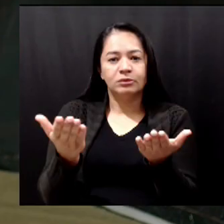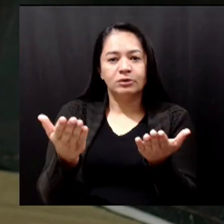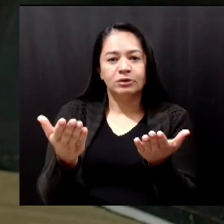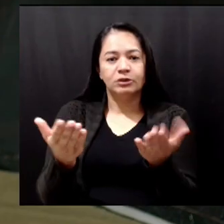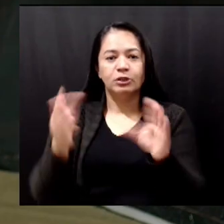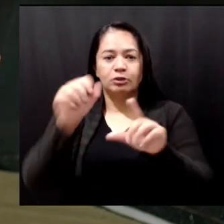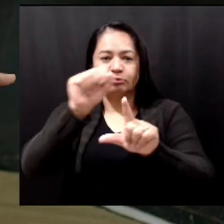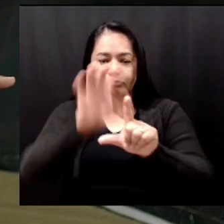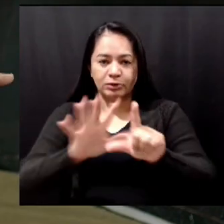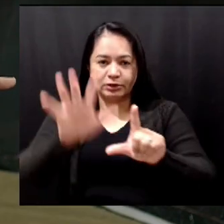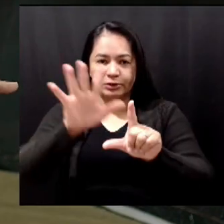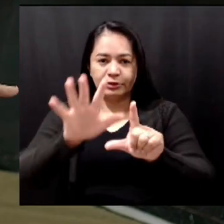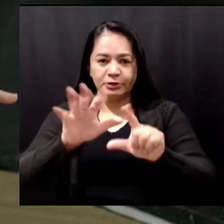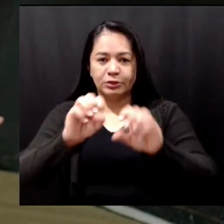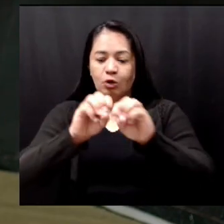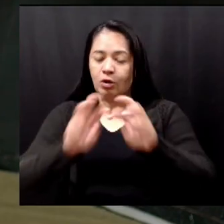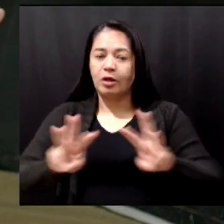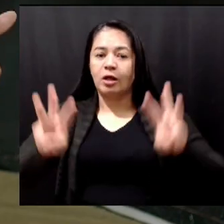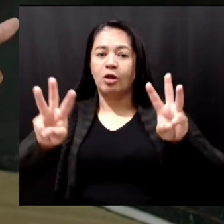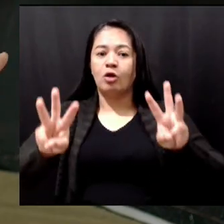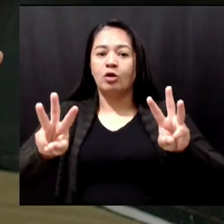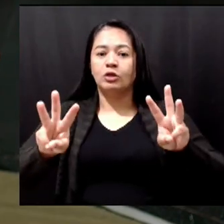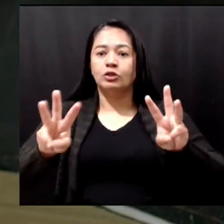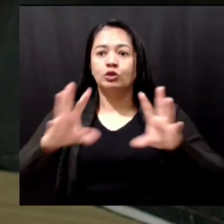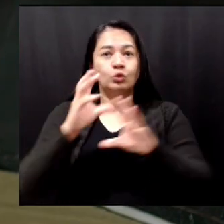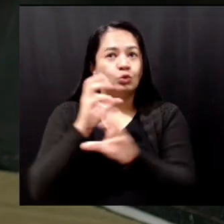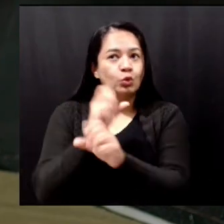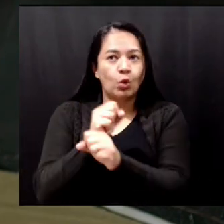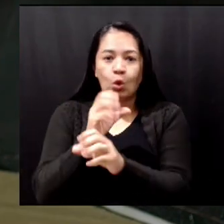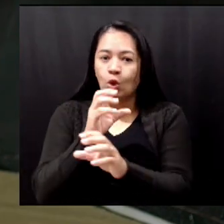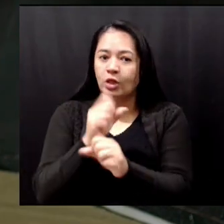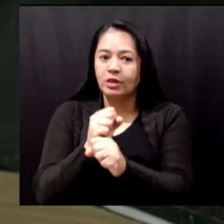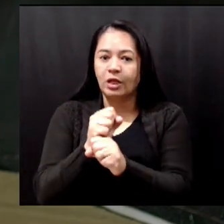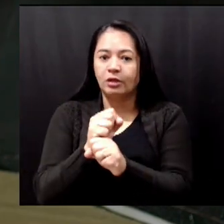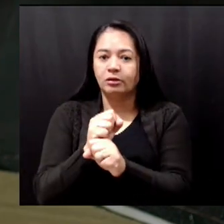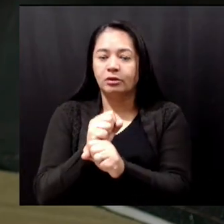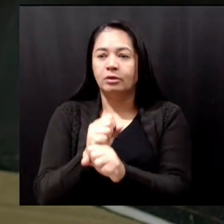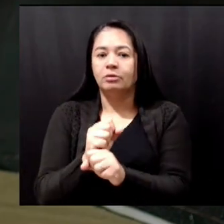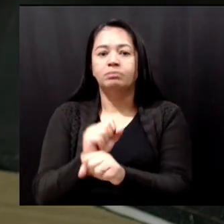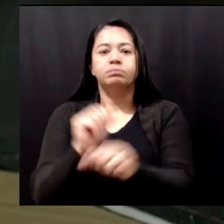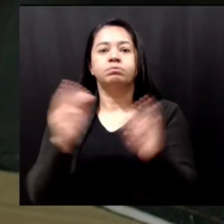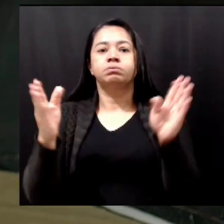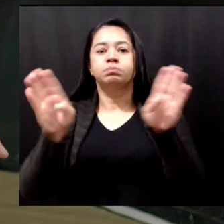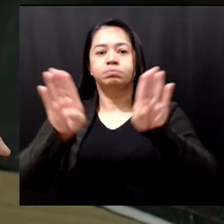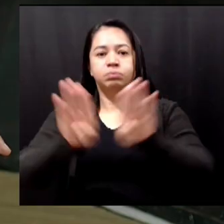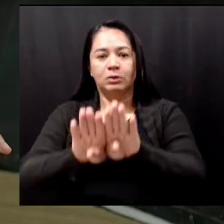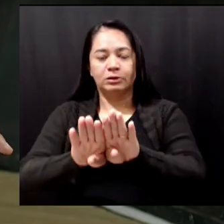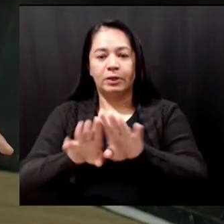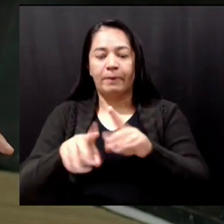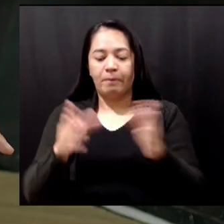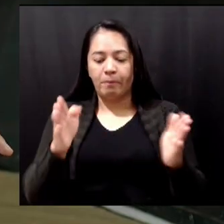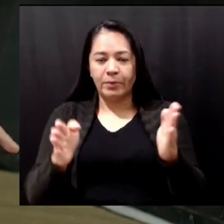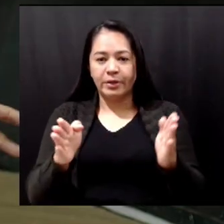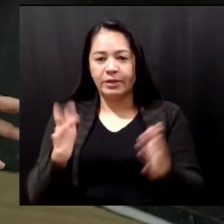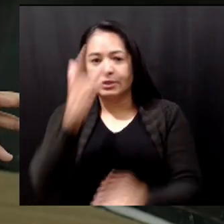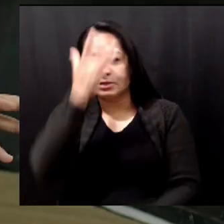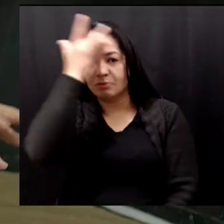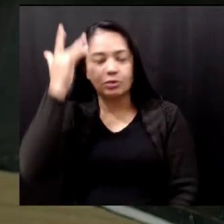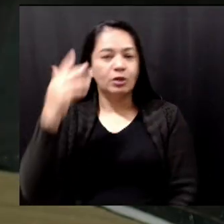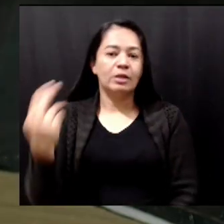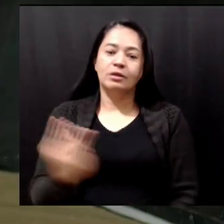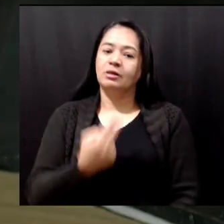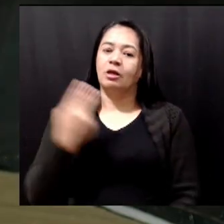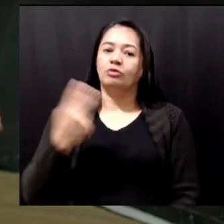Indec ficará temporariamente indisponível, tá? Neste período, os usuários não poderão utilizar o assistente virtual para